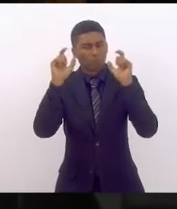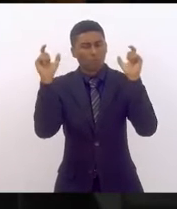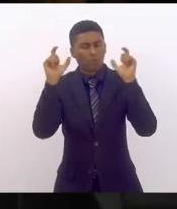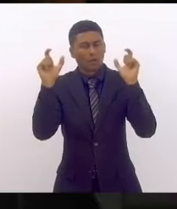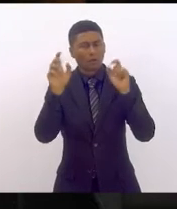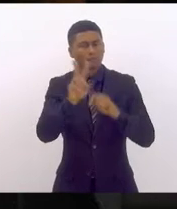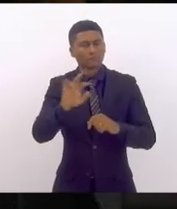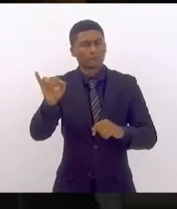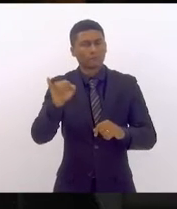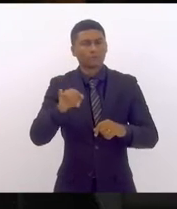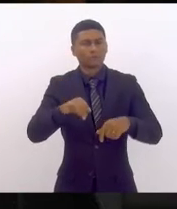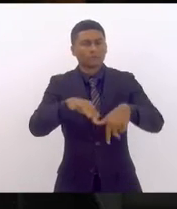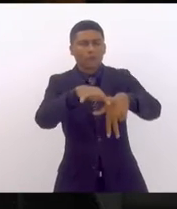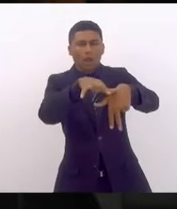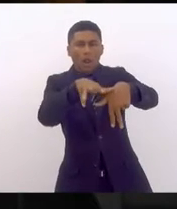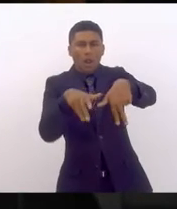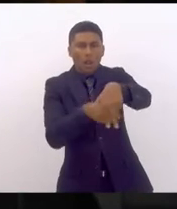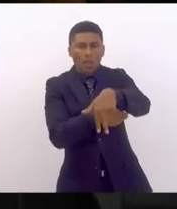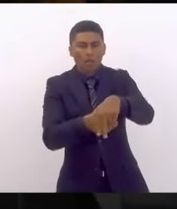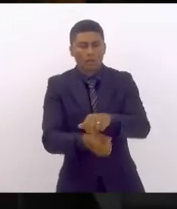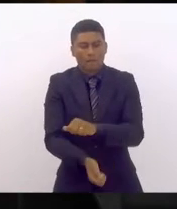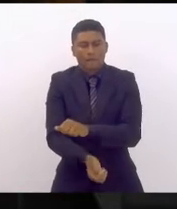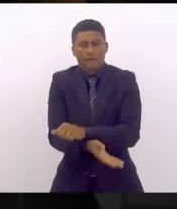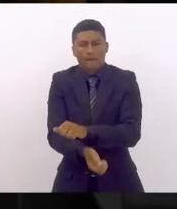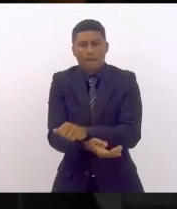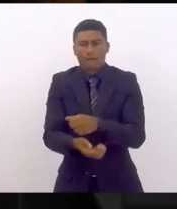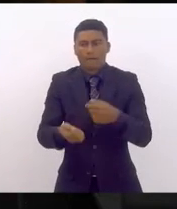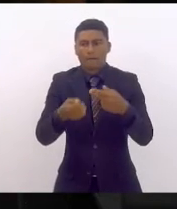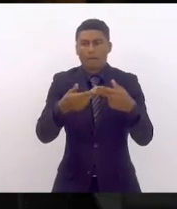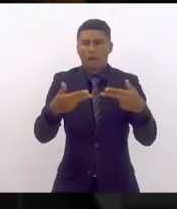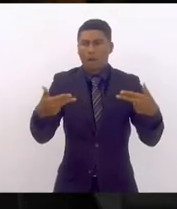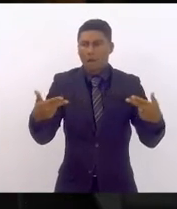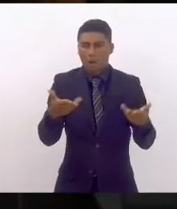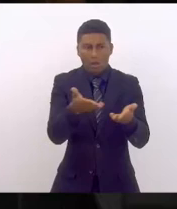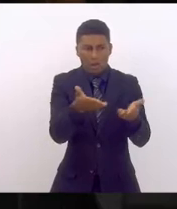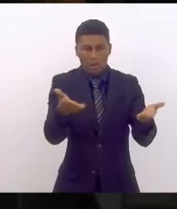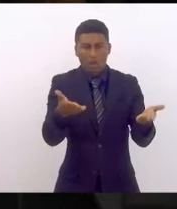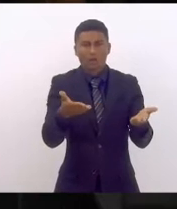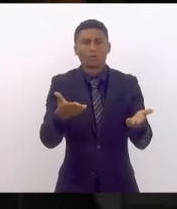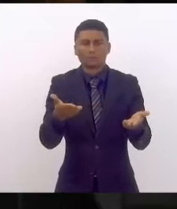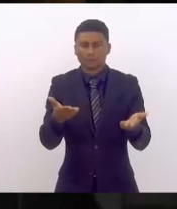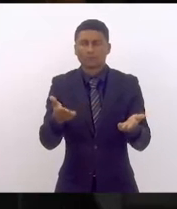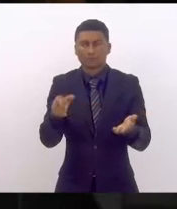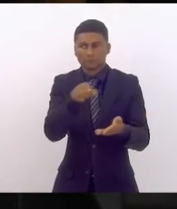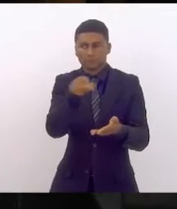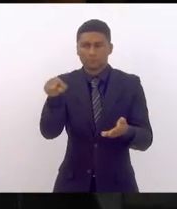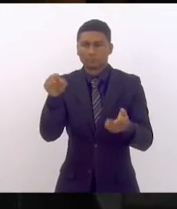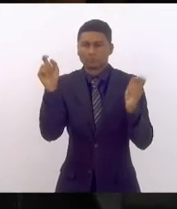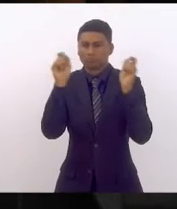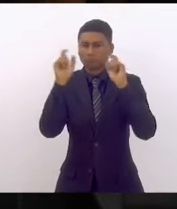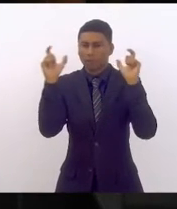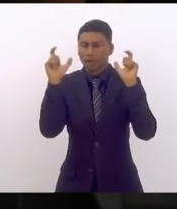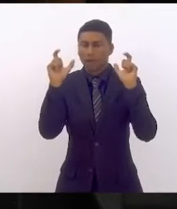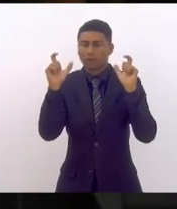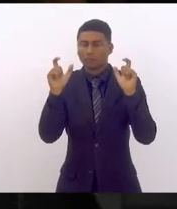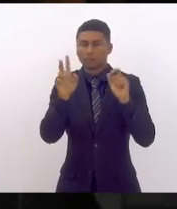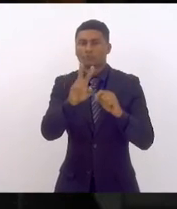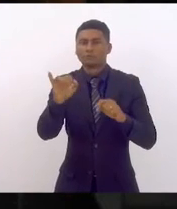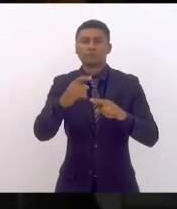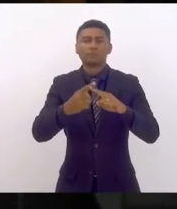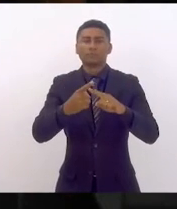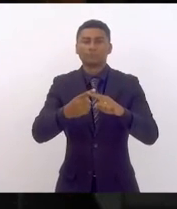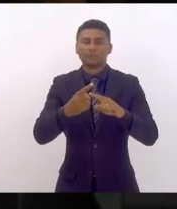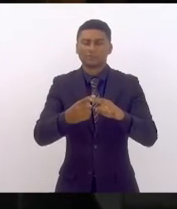que afeta profundamente a gestão pública e subtrai recursos